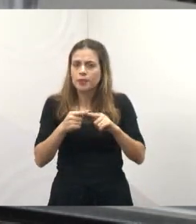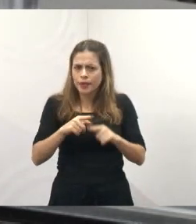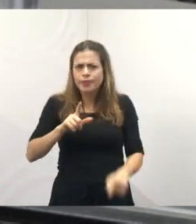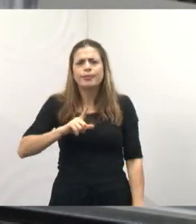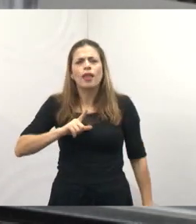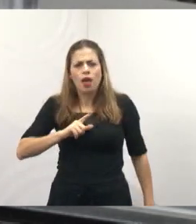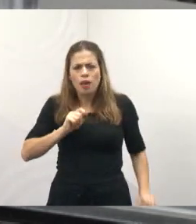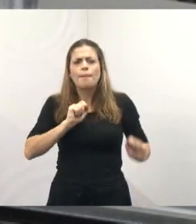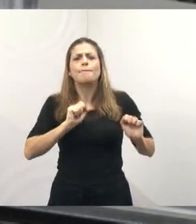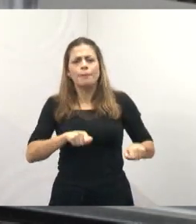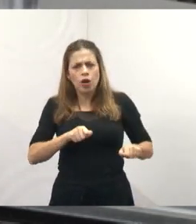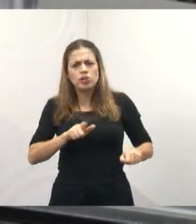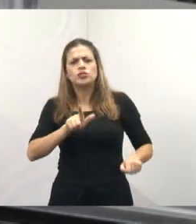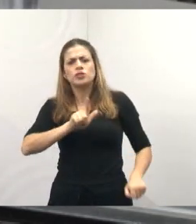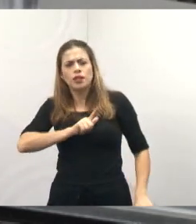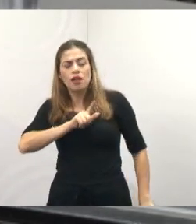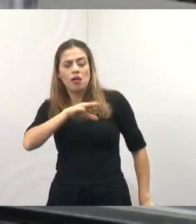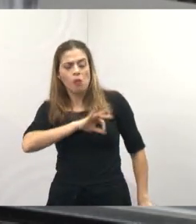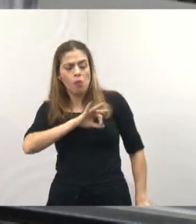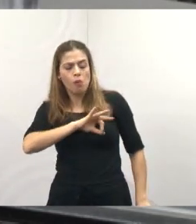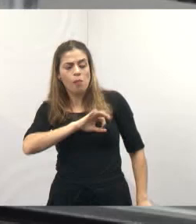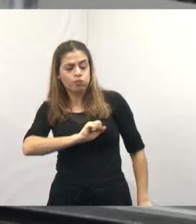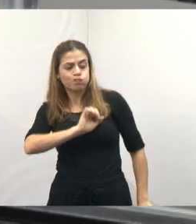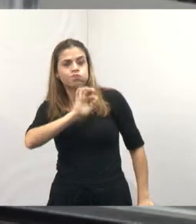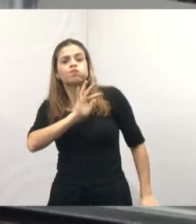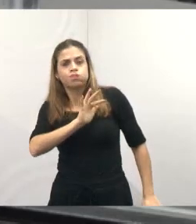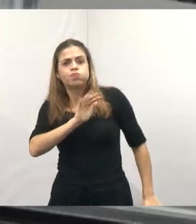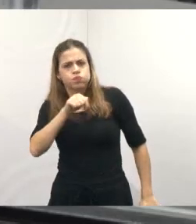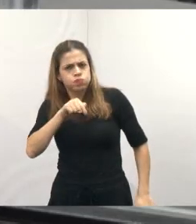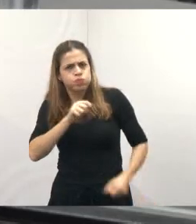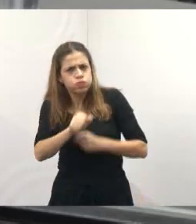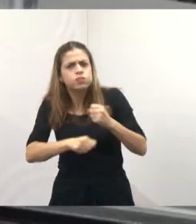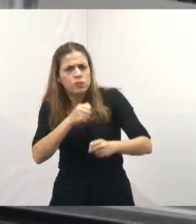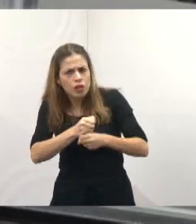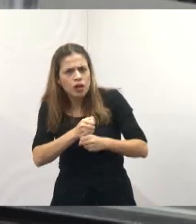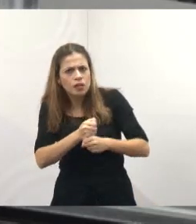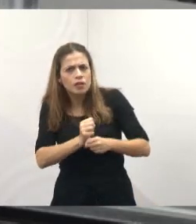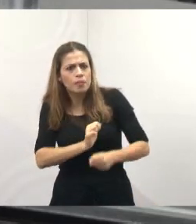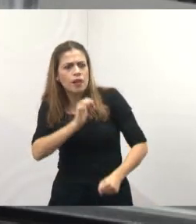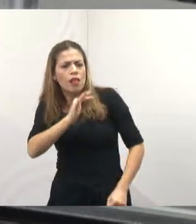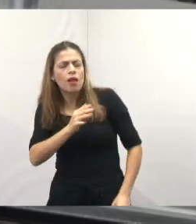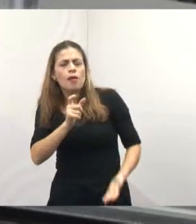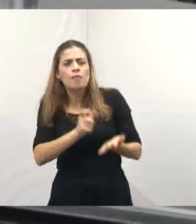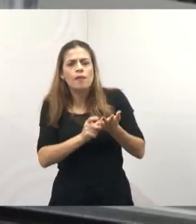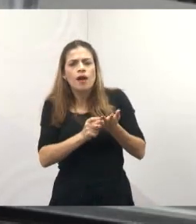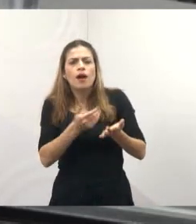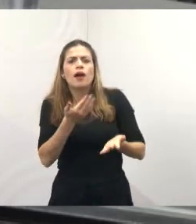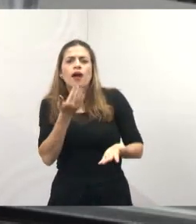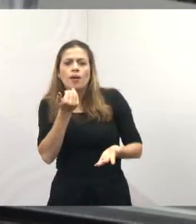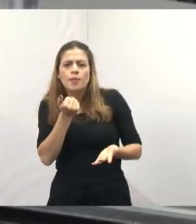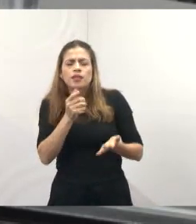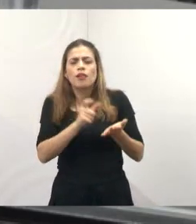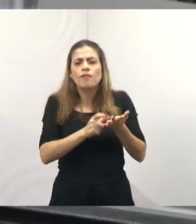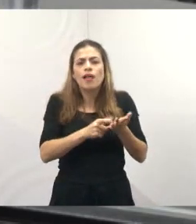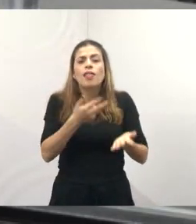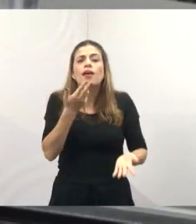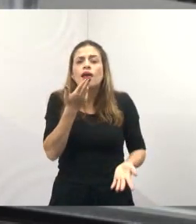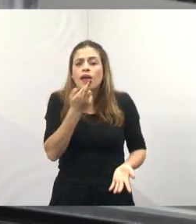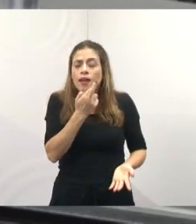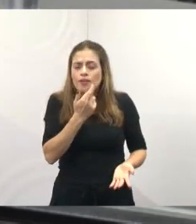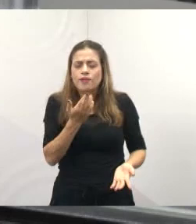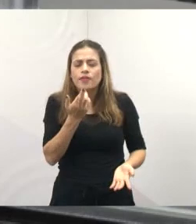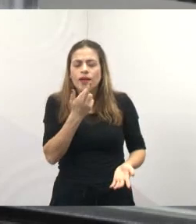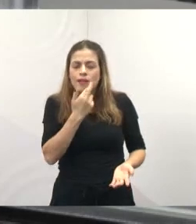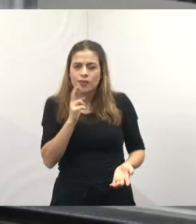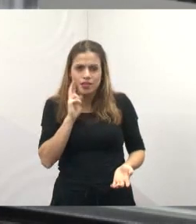de ter um aumento real neste ano, uma elevação do VA e do VR, que é o Vale Alimentação e o Vale Refeição.